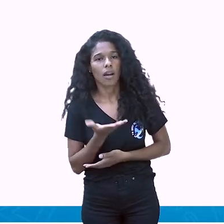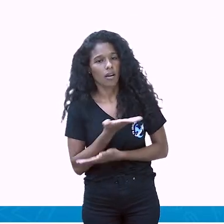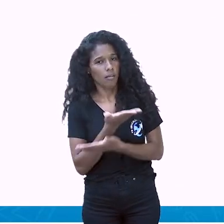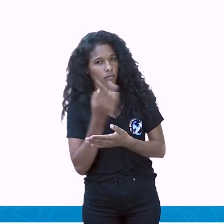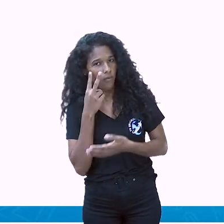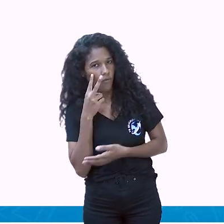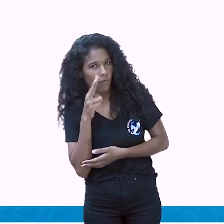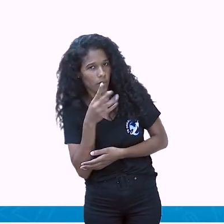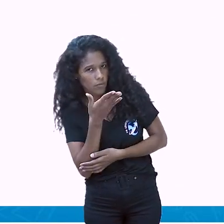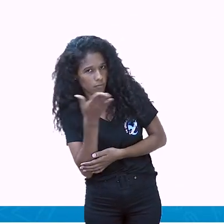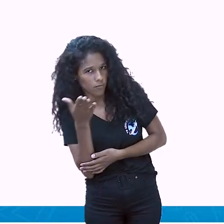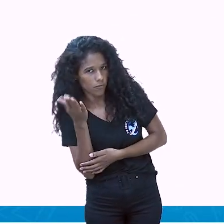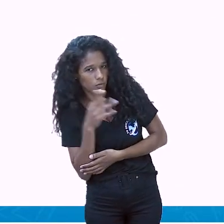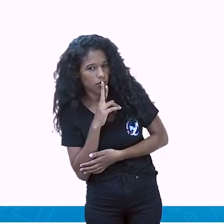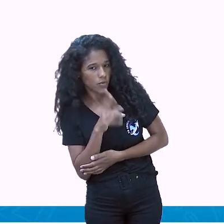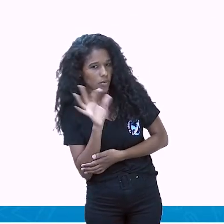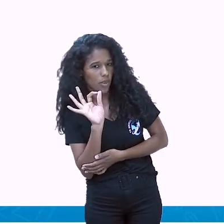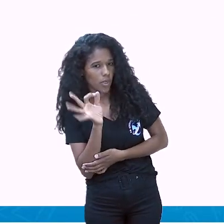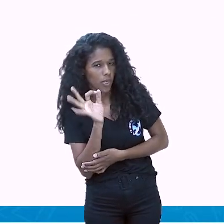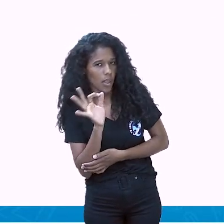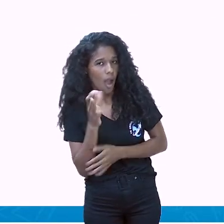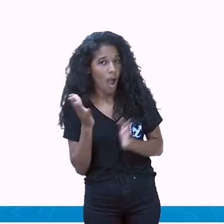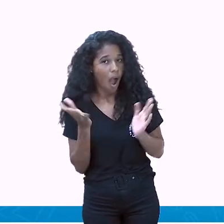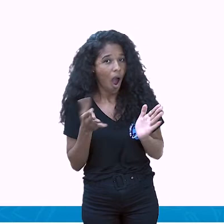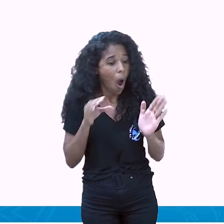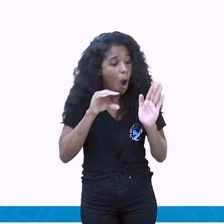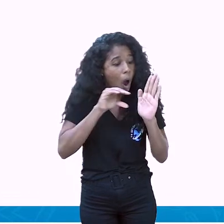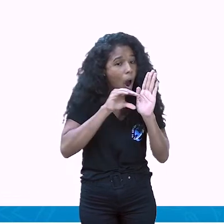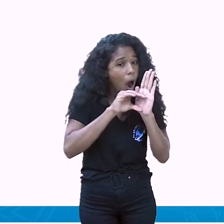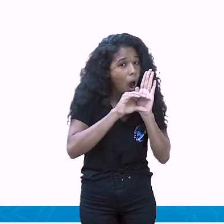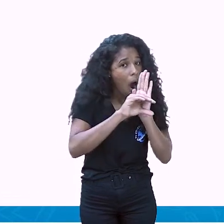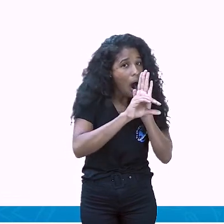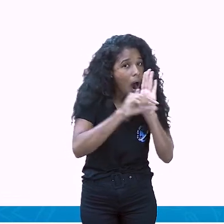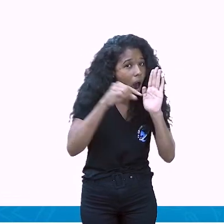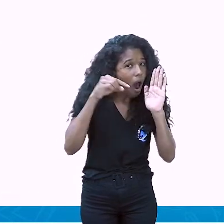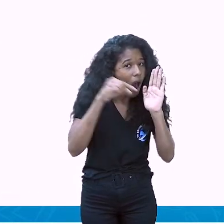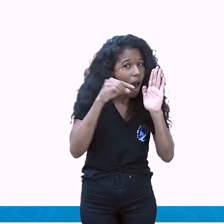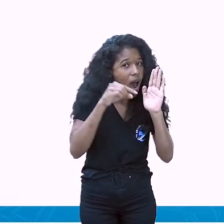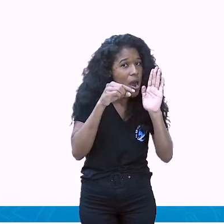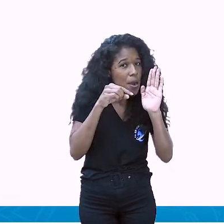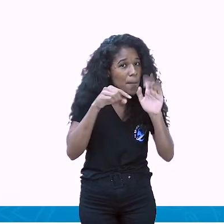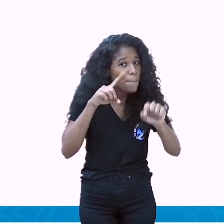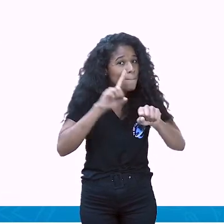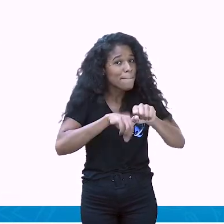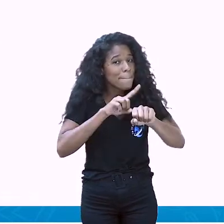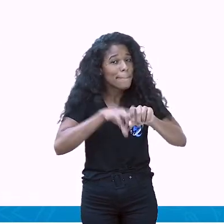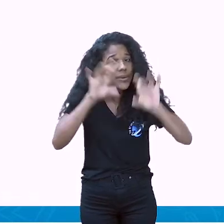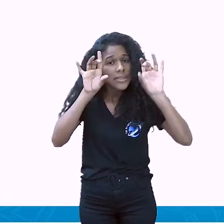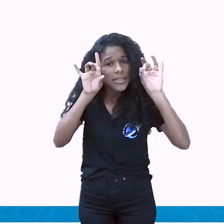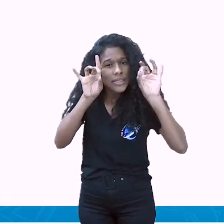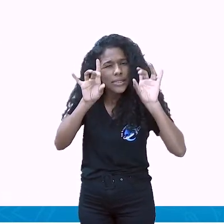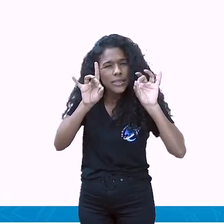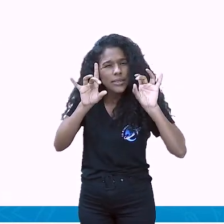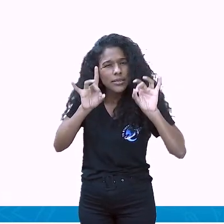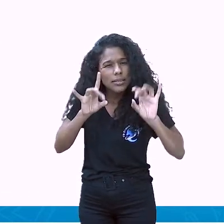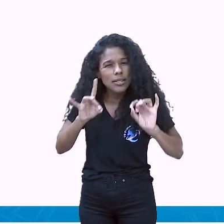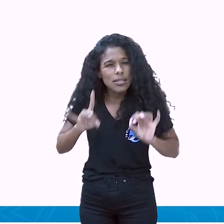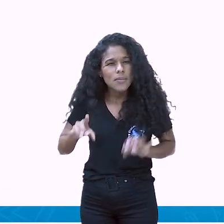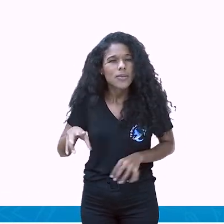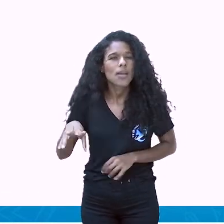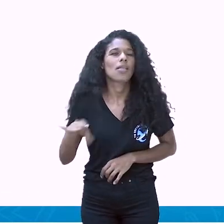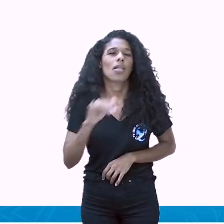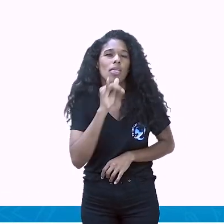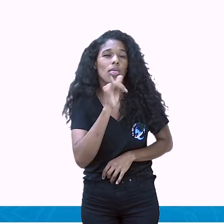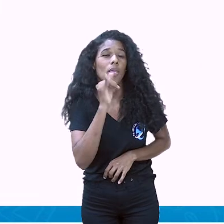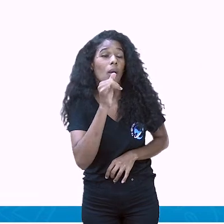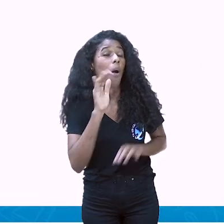O clímax. Qual foi o auge, o ponto alto do nosso conto aí? Do nosso não, né? Do de Elias José aí.